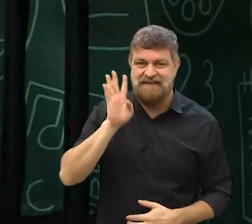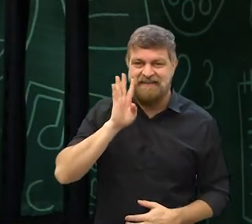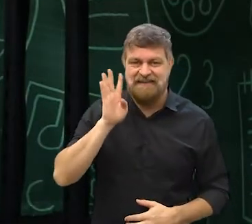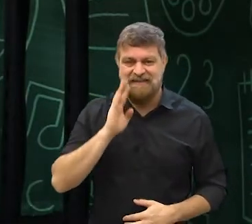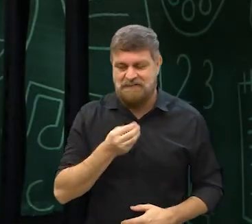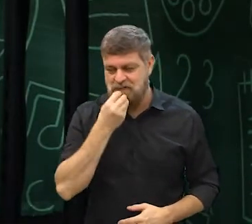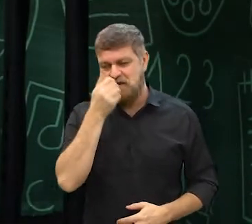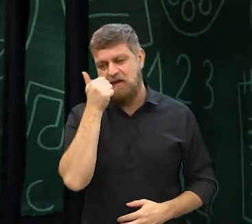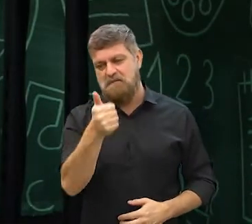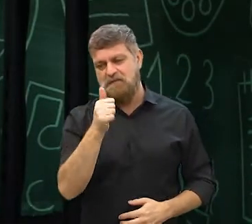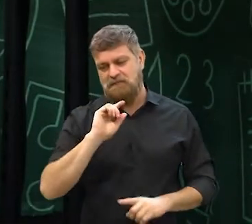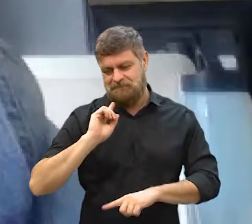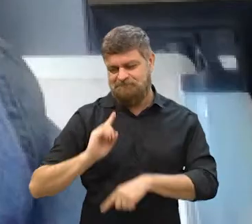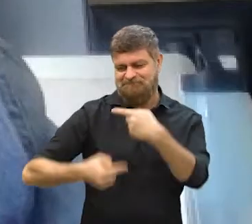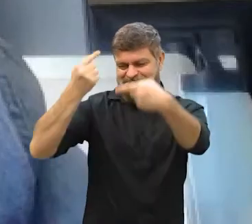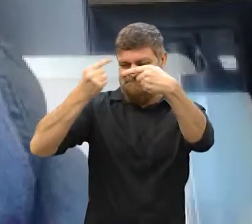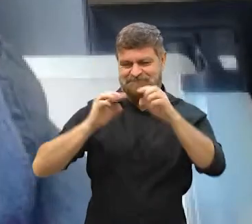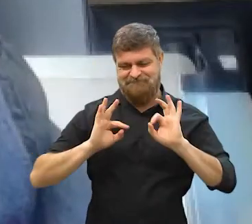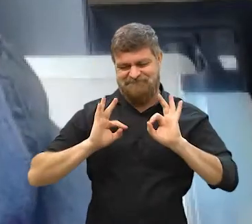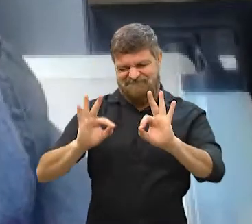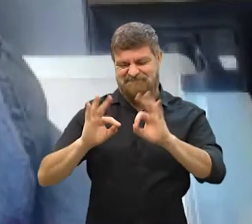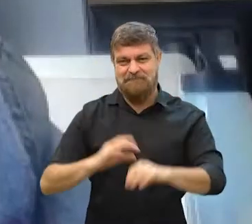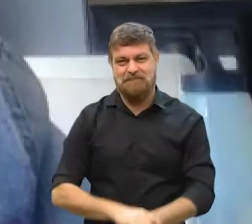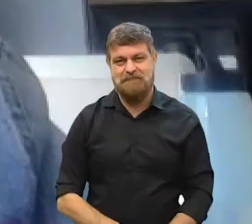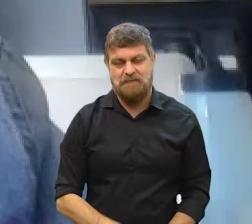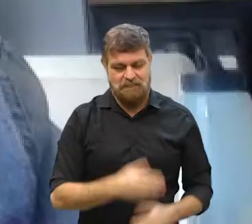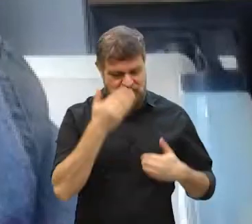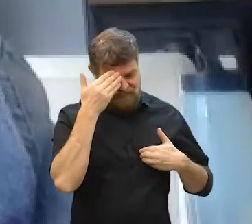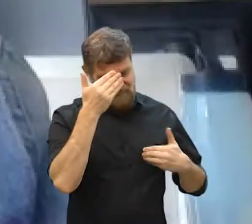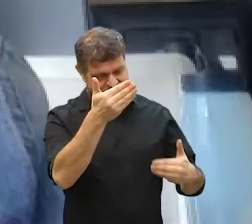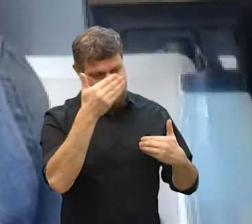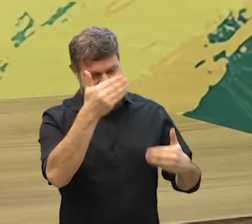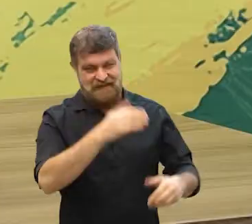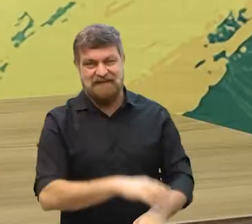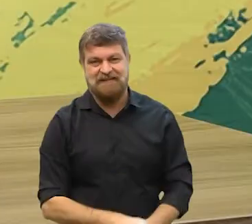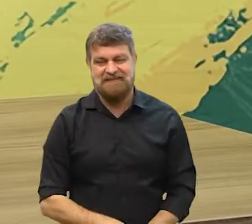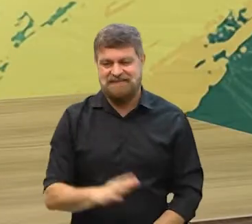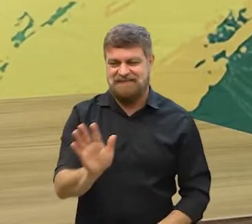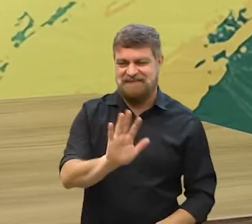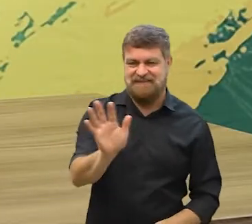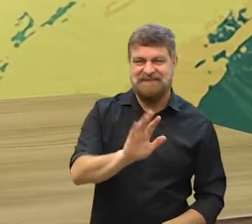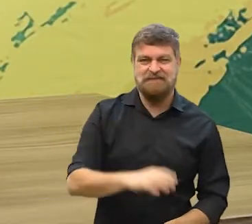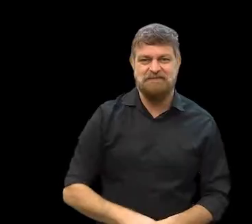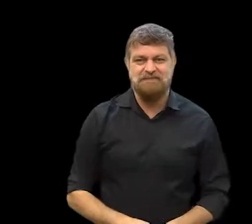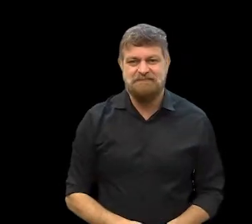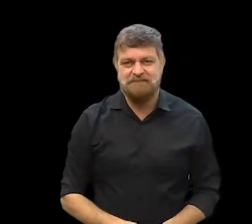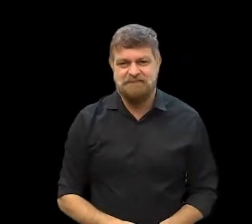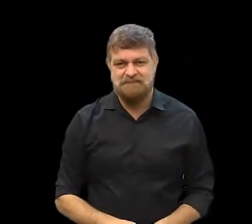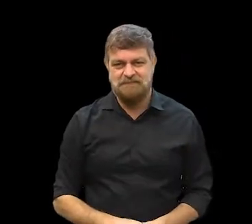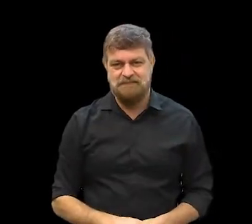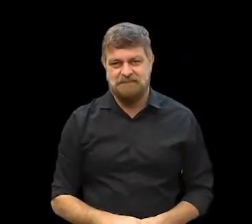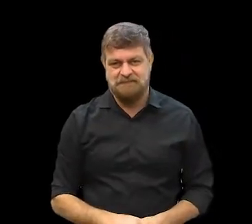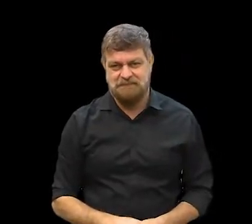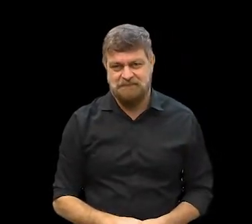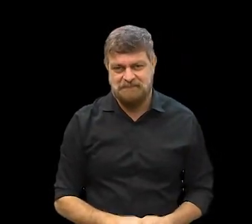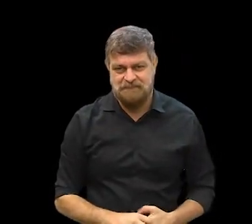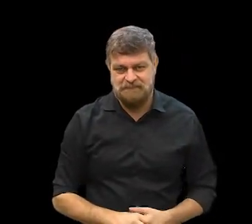bom que deu certo, tá bom? Tá bom, obrigada também. Tchau, tchau. Valeu, tchau, tchau.